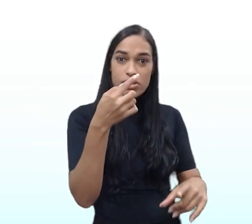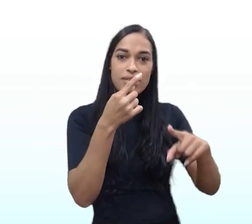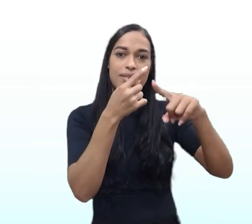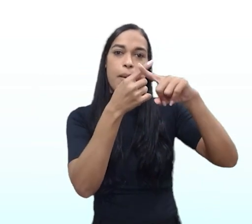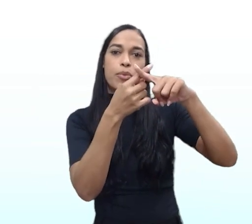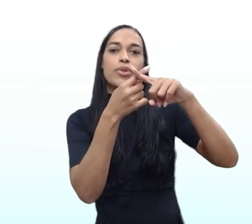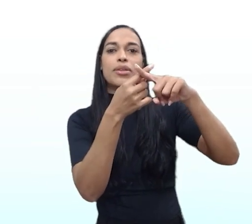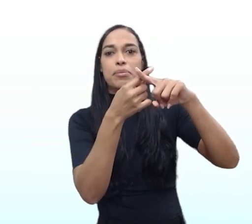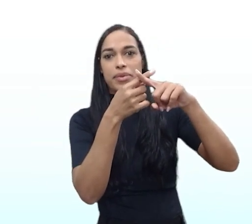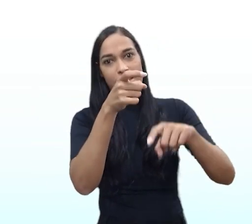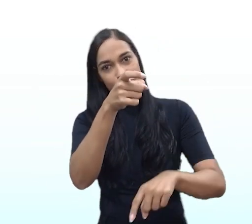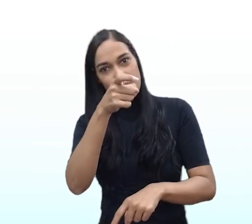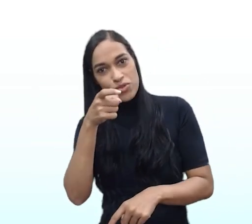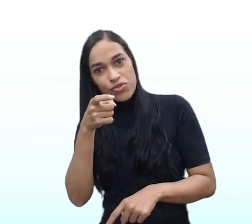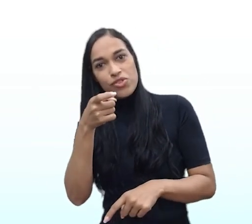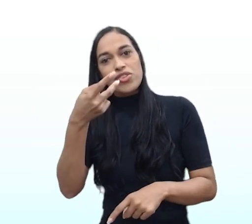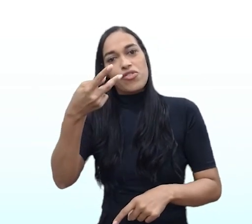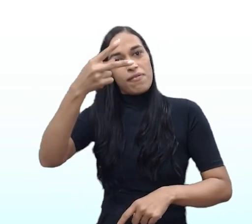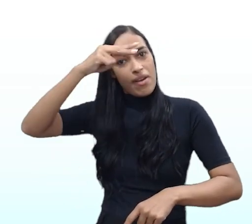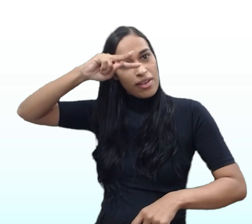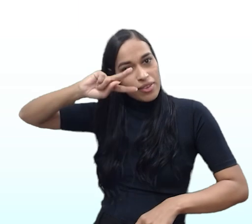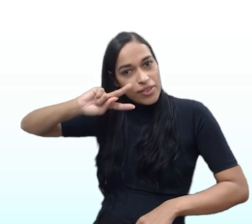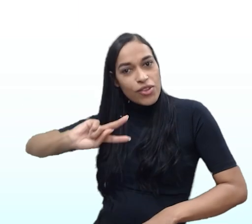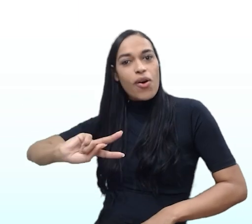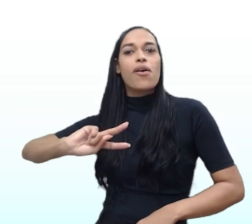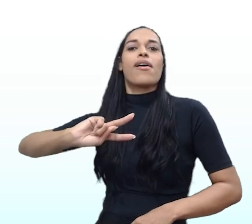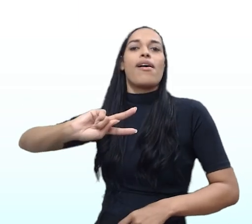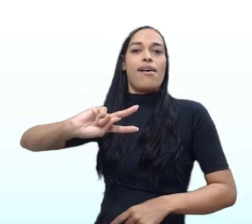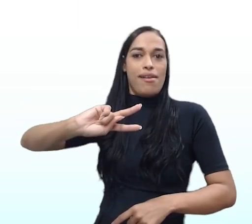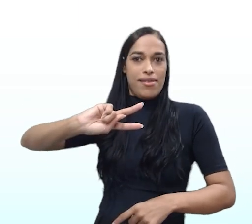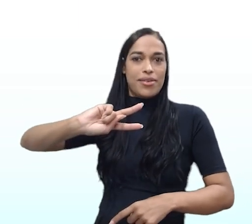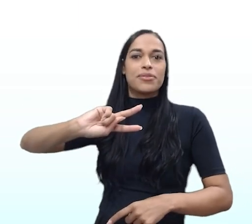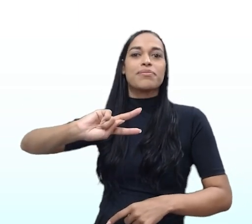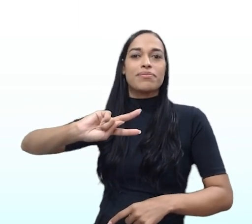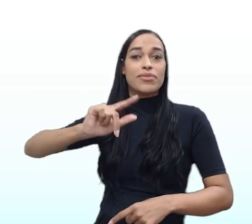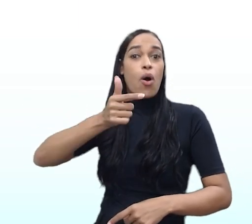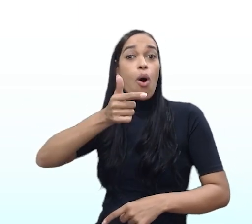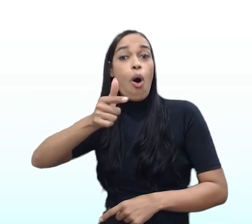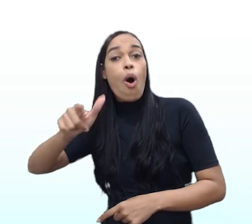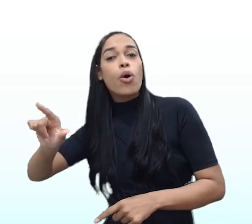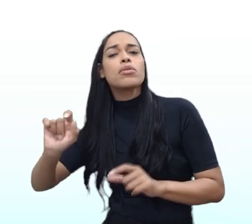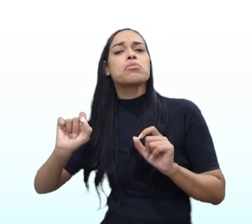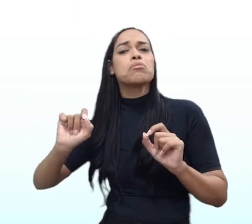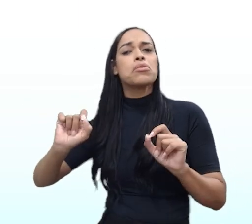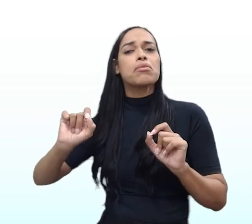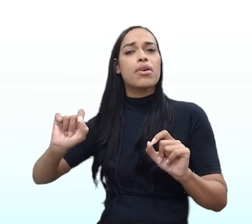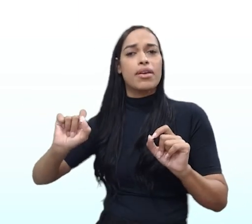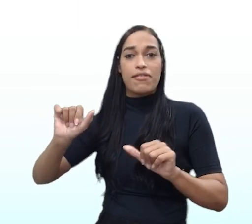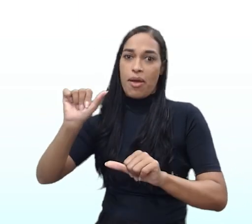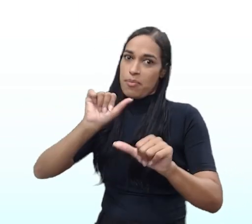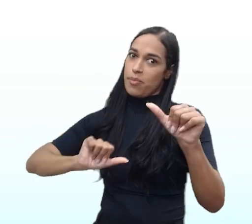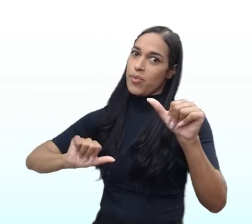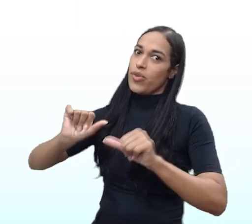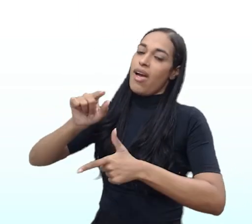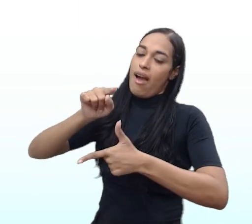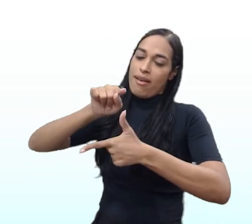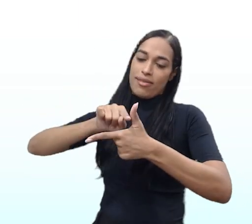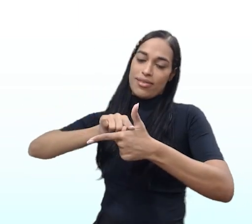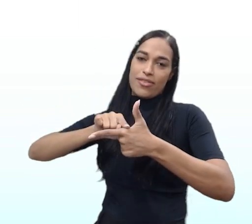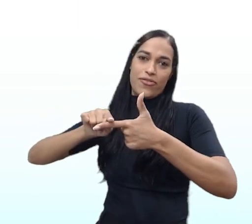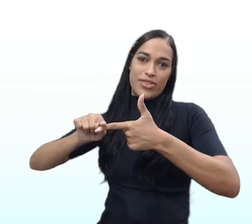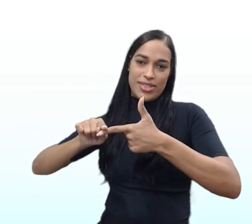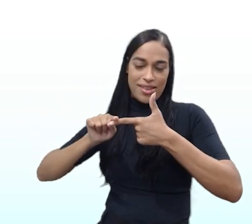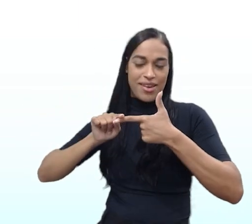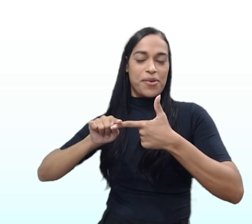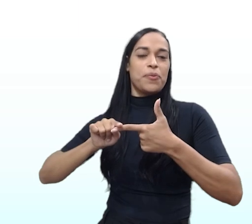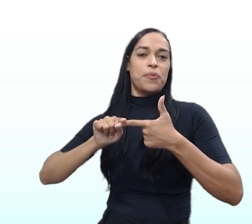que está multiplicando o x vai passar para o outro membro, só que ele vai mudar a operação dele, vai